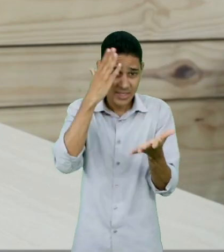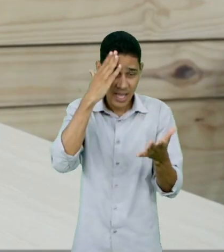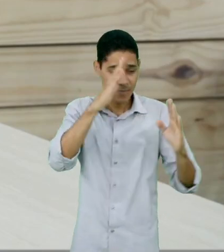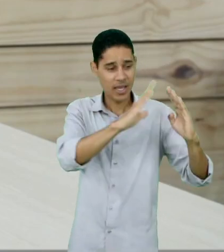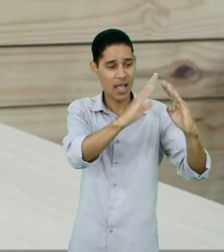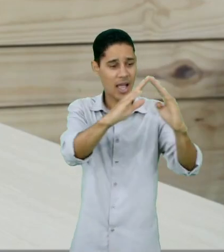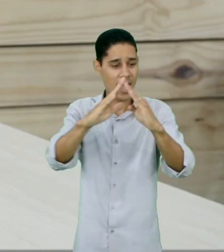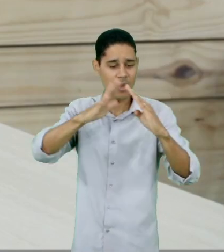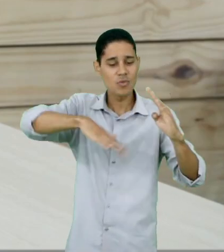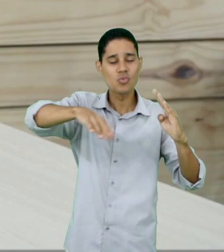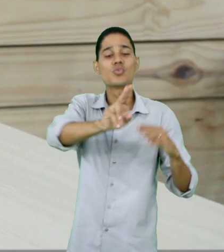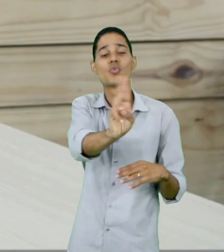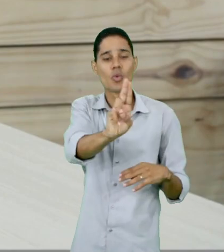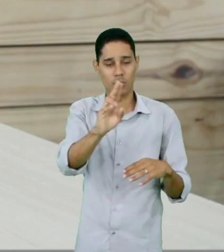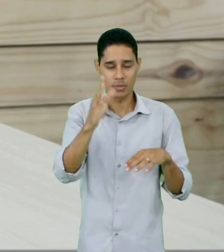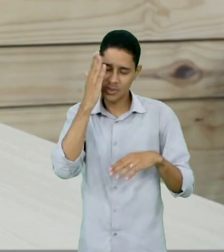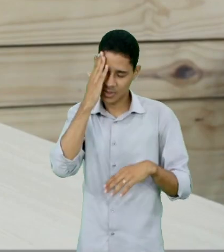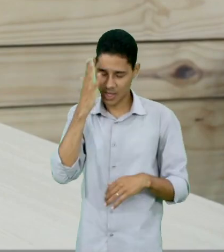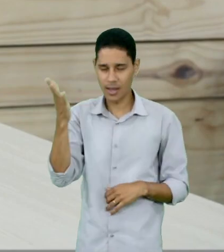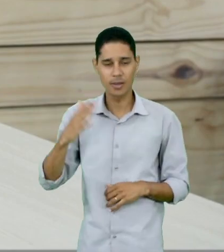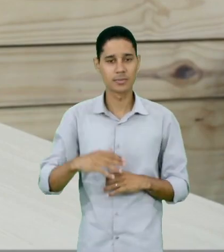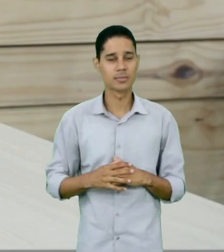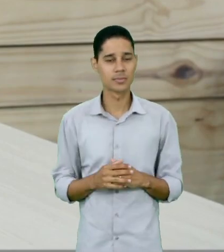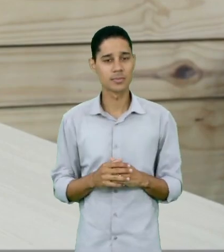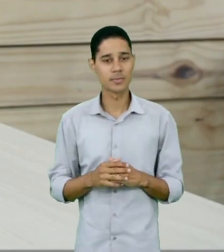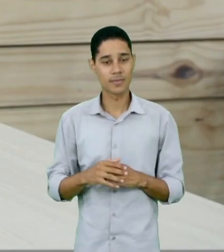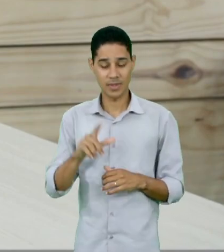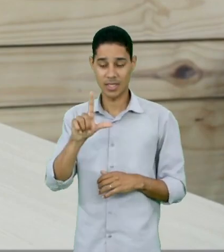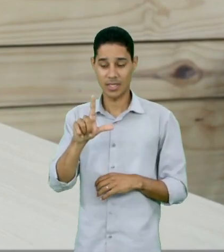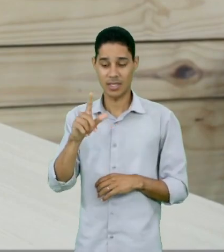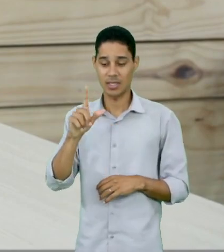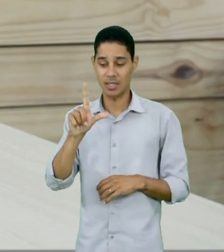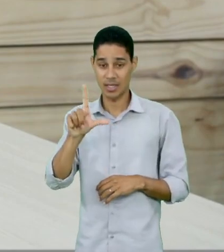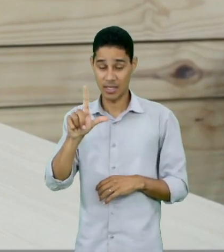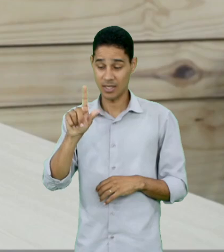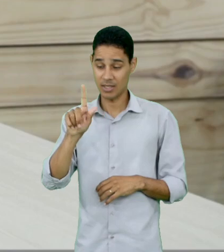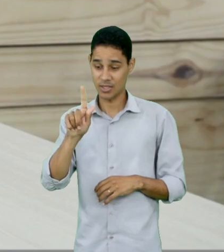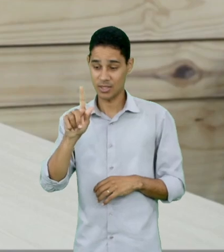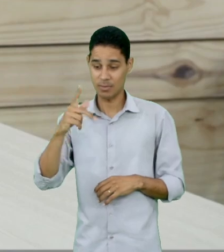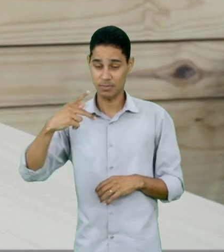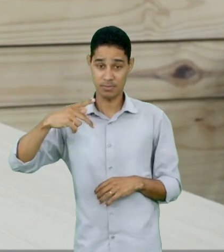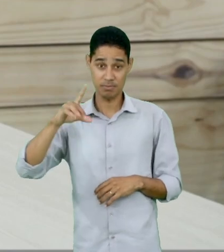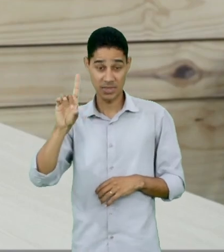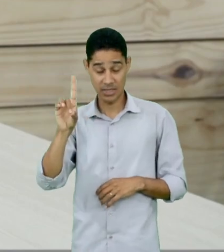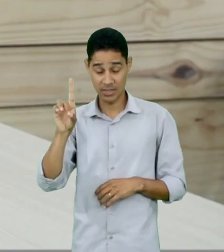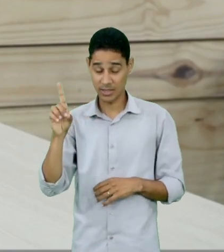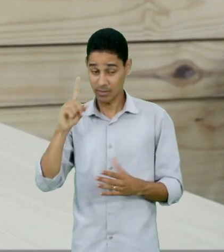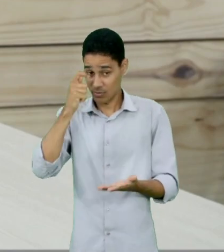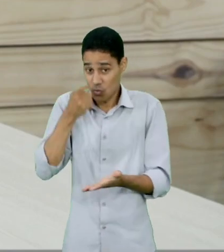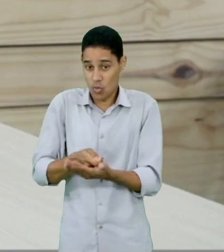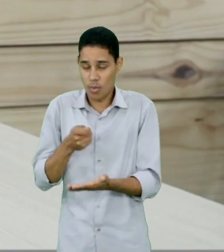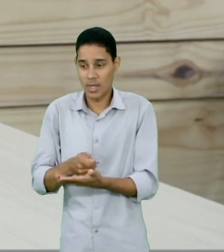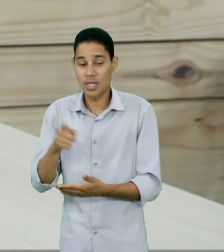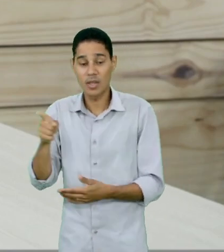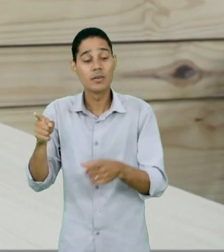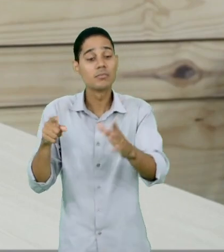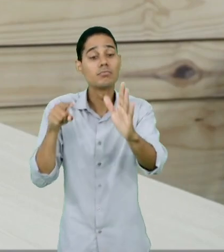certo? Então, a LGPD obriga que você determine se aceita ou não